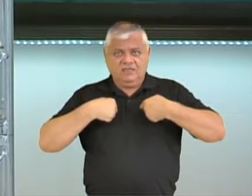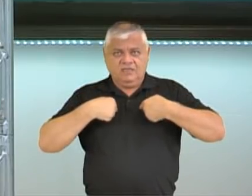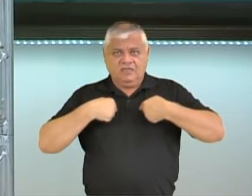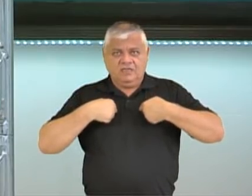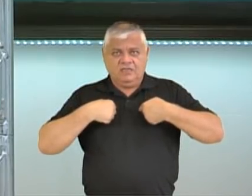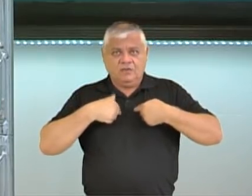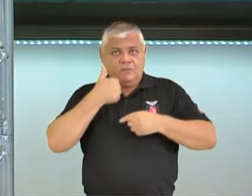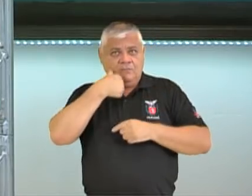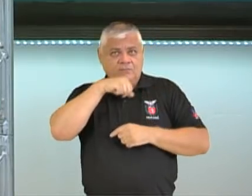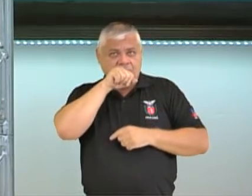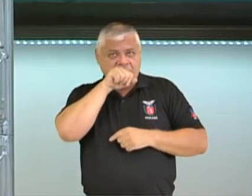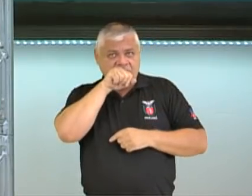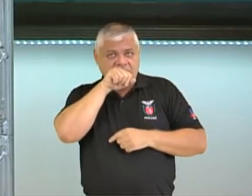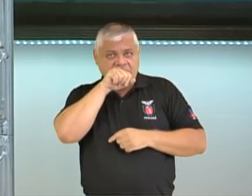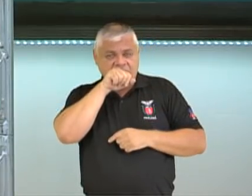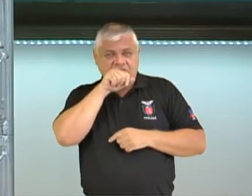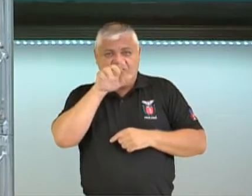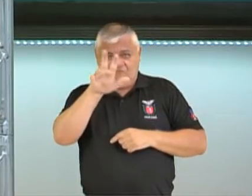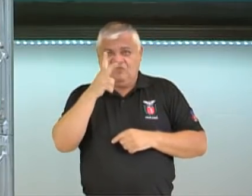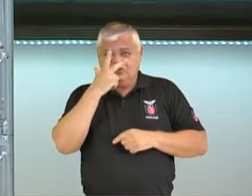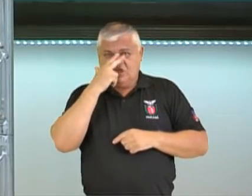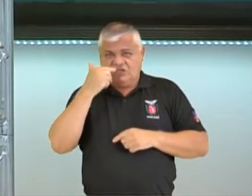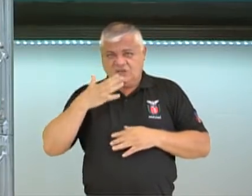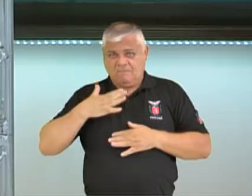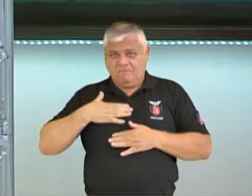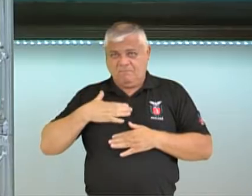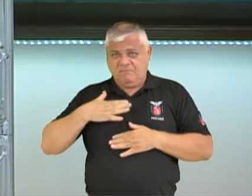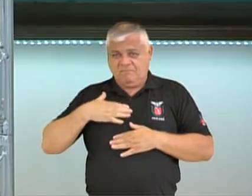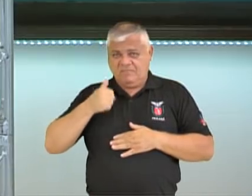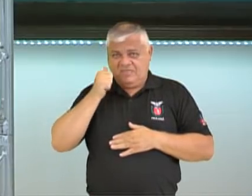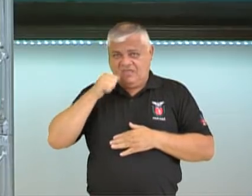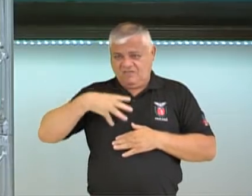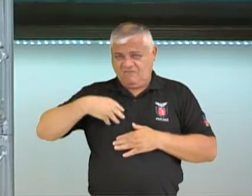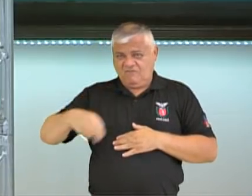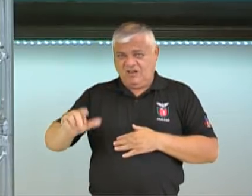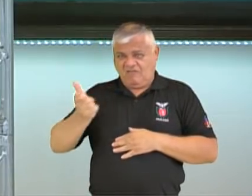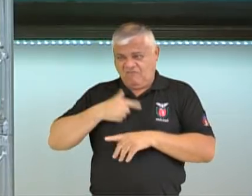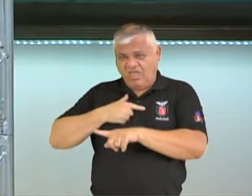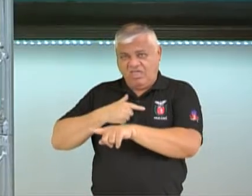sou mãe, vocês acham que eu acho as minhas filhas feias?